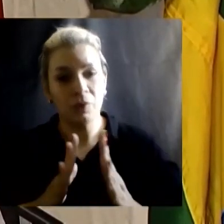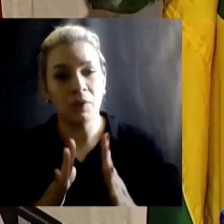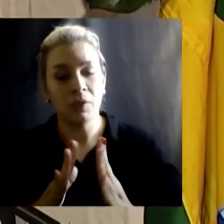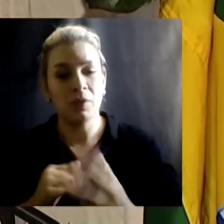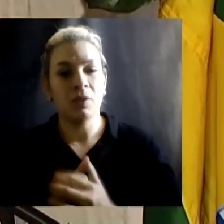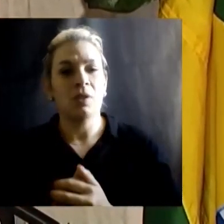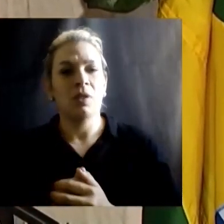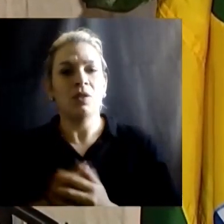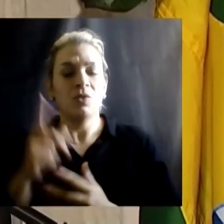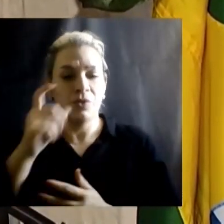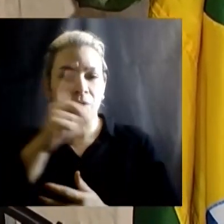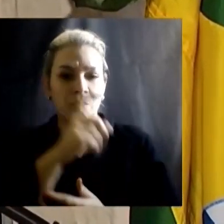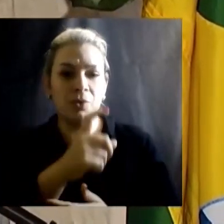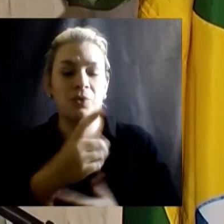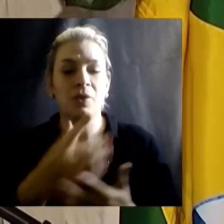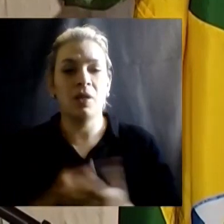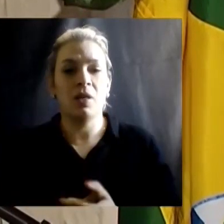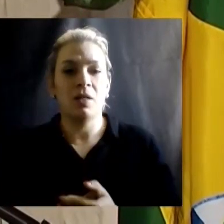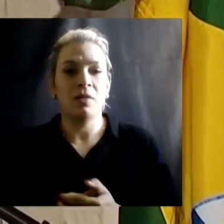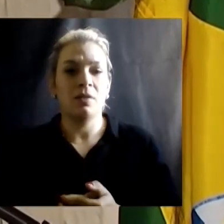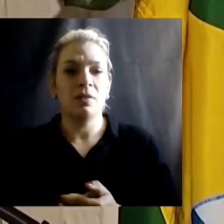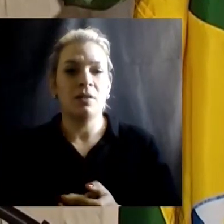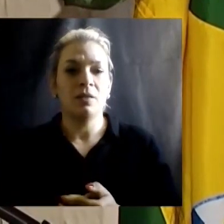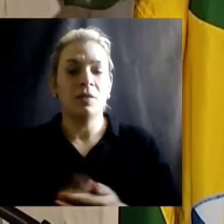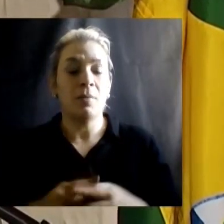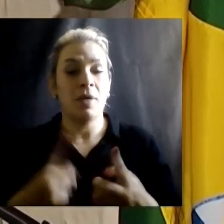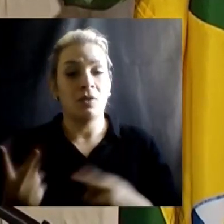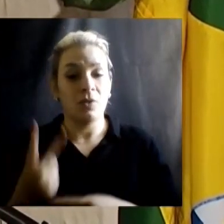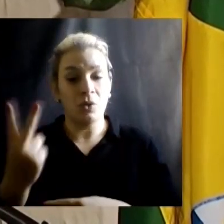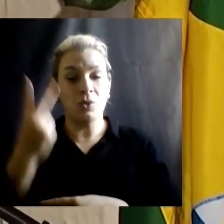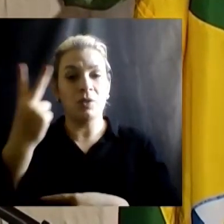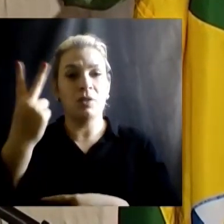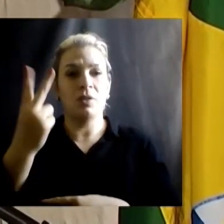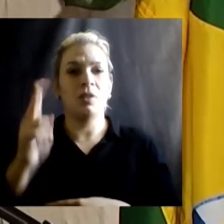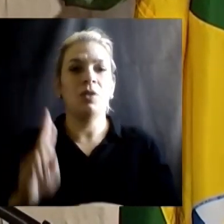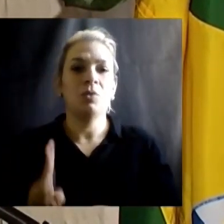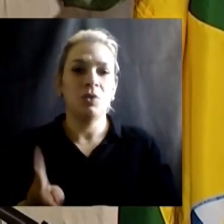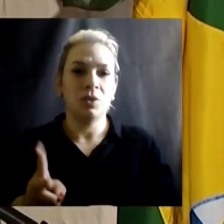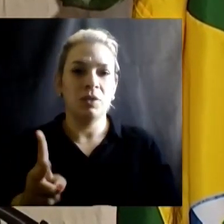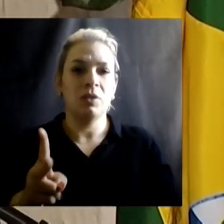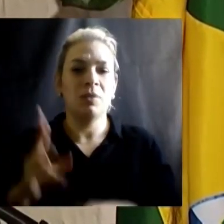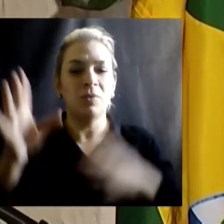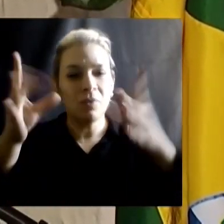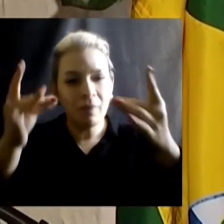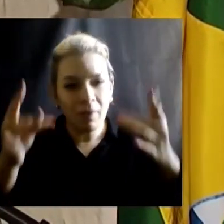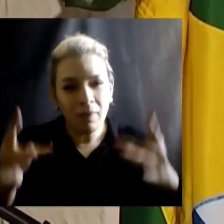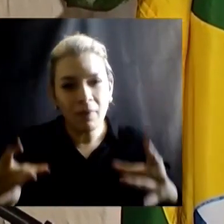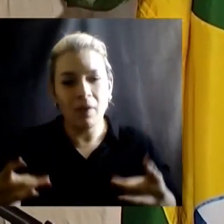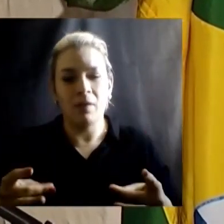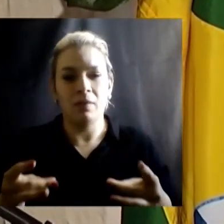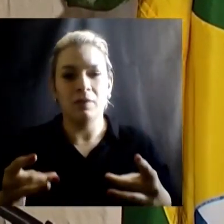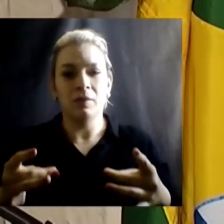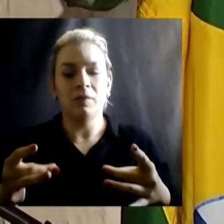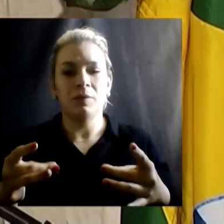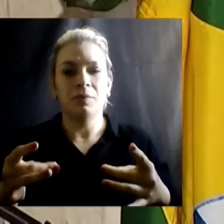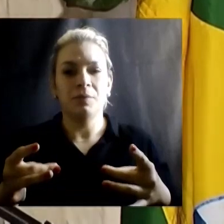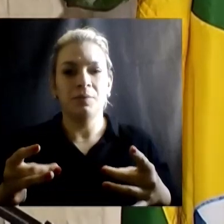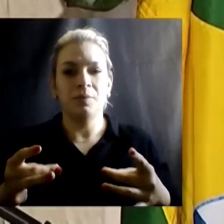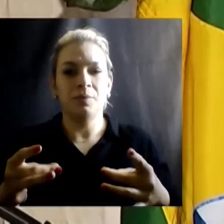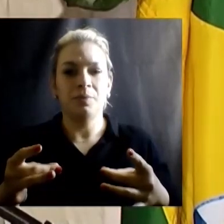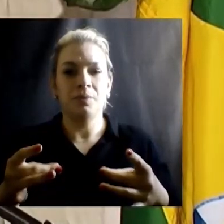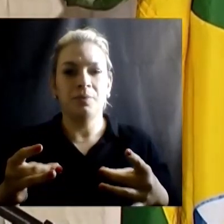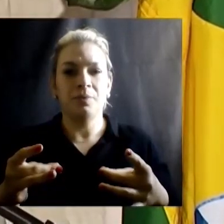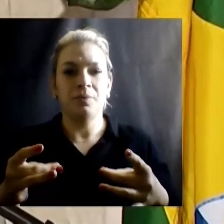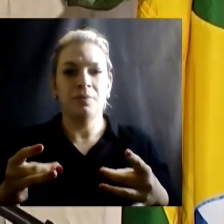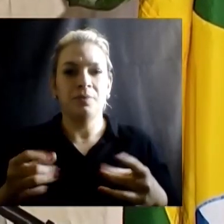No quanto sempre valorizamos qualidade em todos os detalhes. No grande desafio que foi essa mudança para Casa